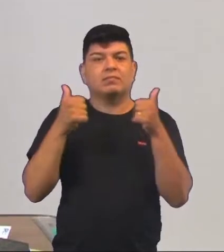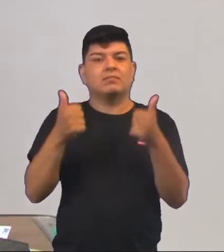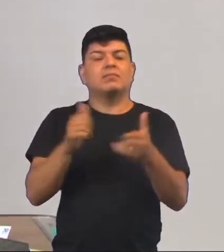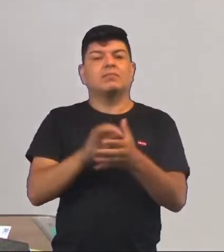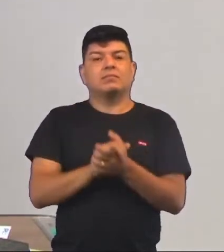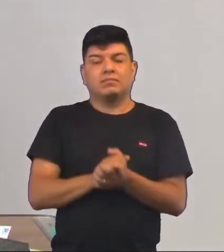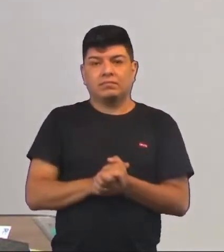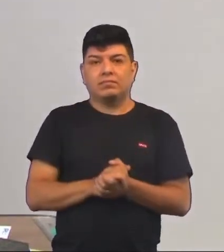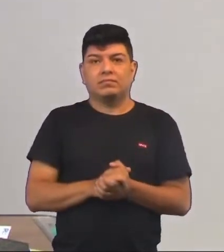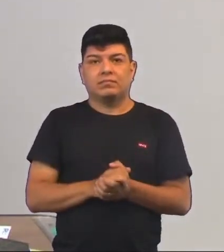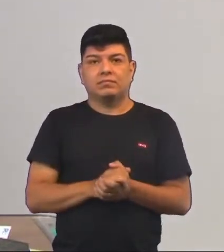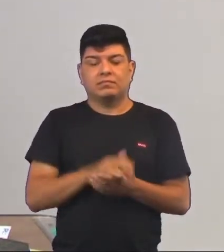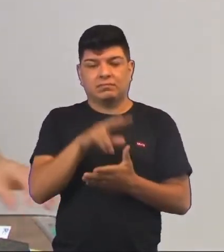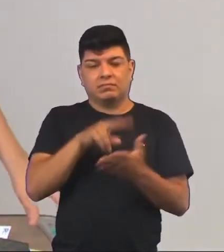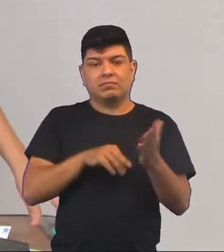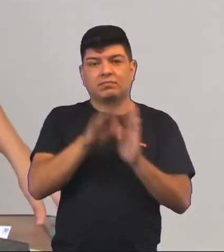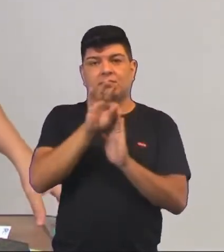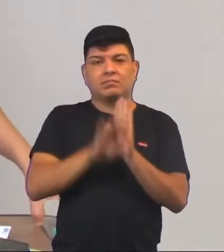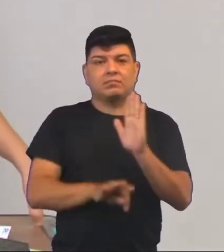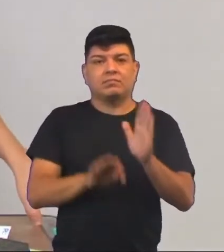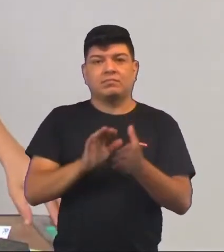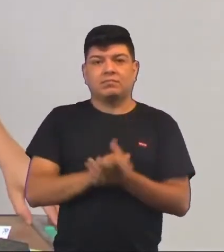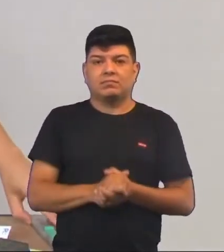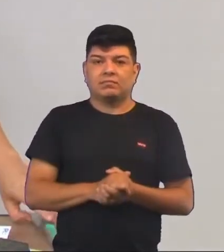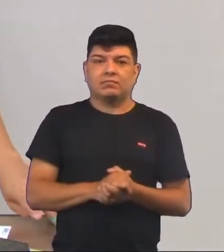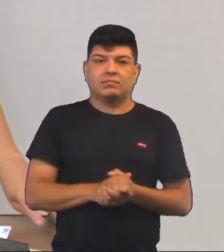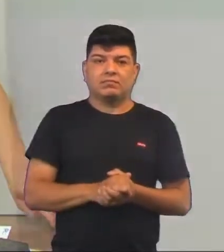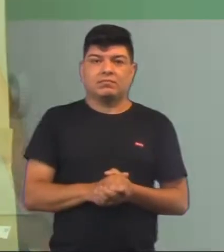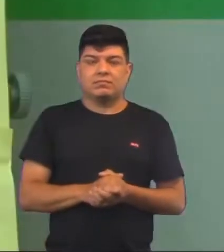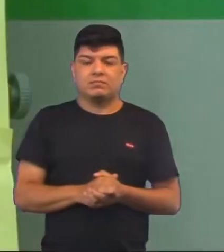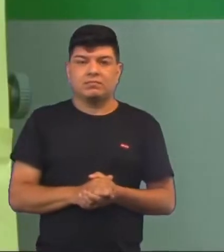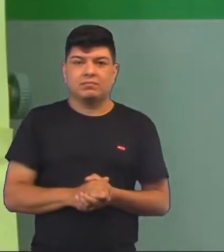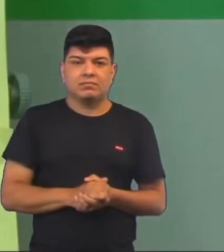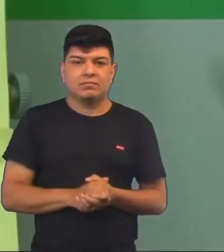bom? Vamos lá para a leitura do texto.